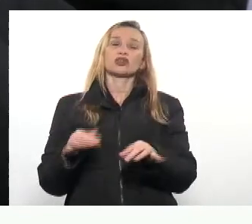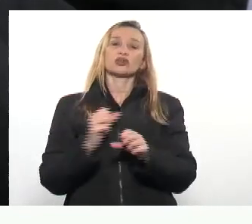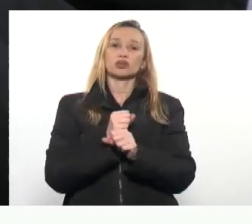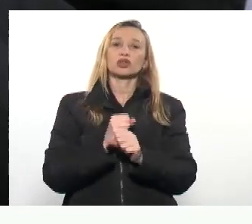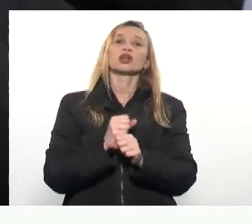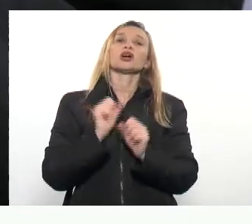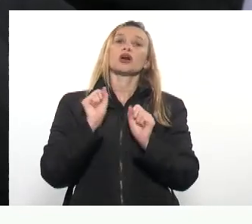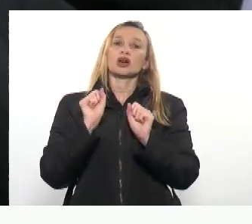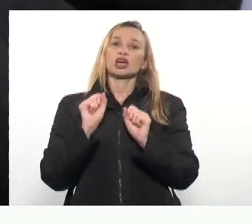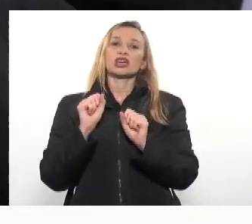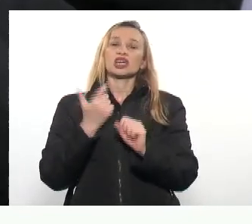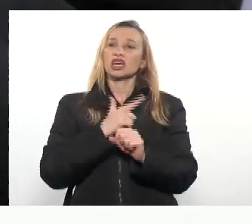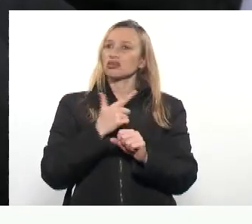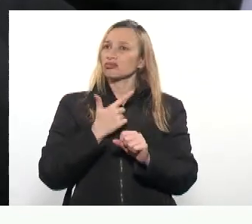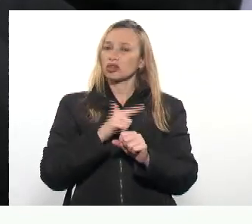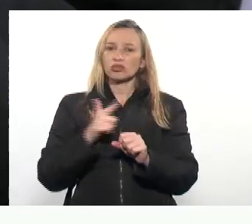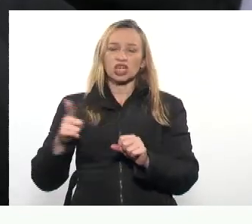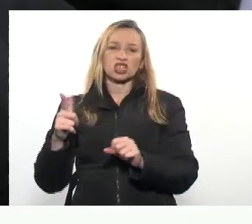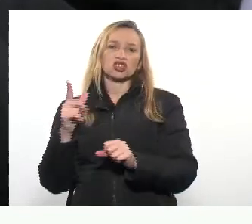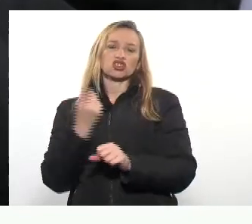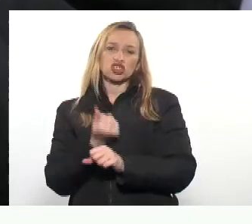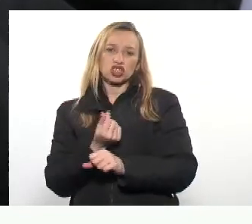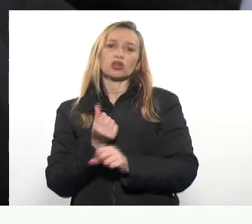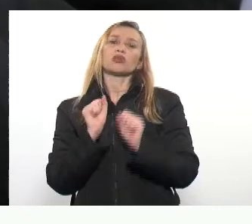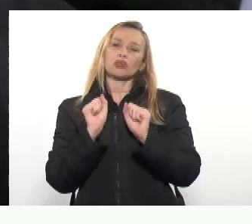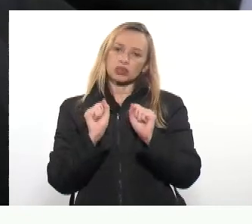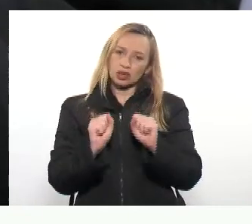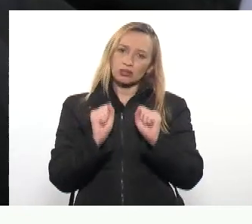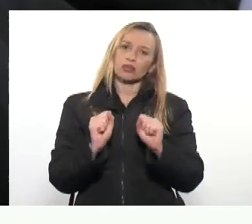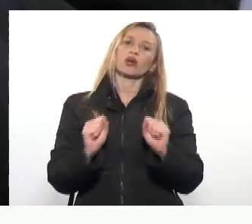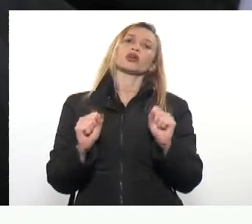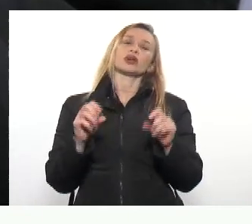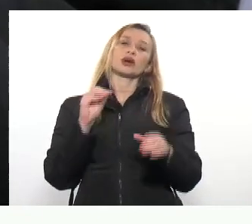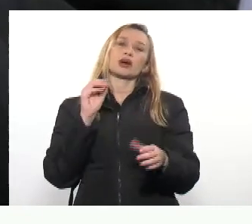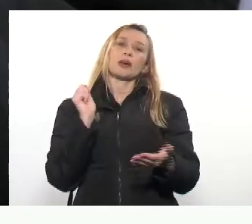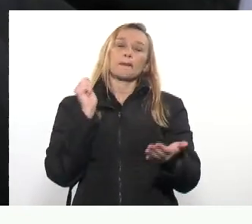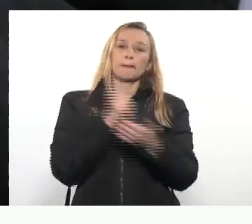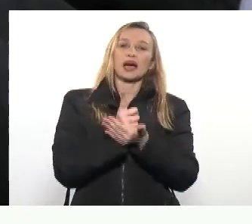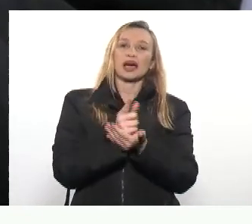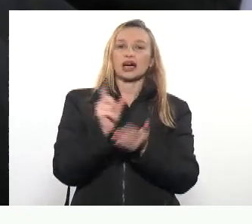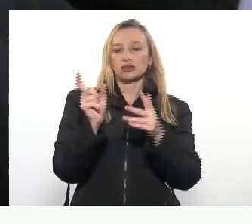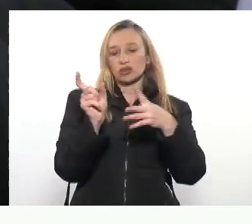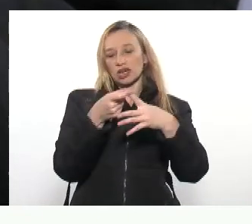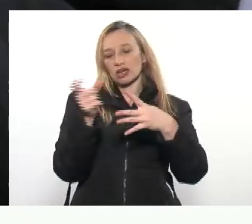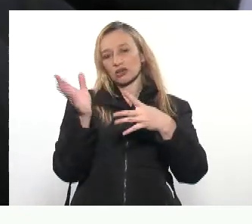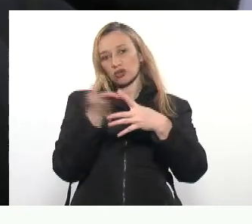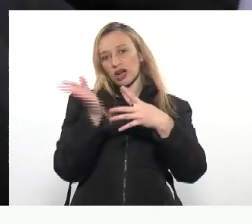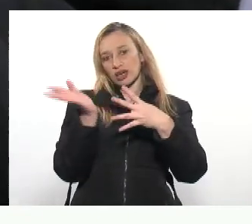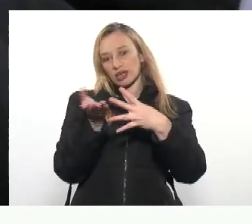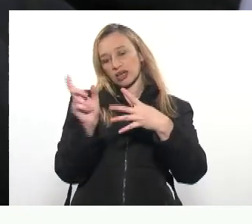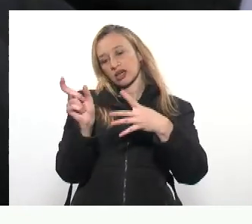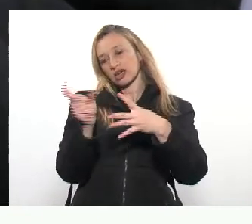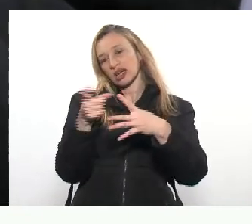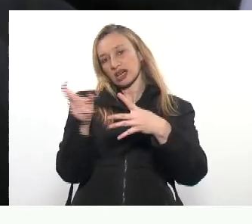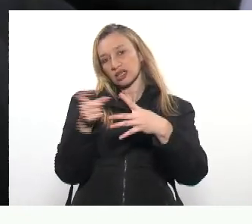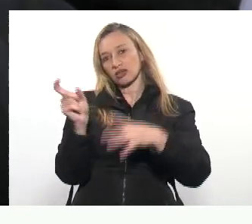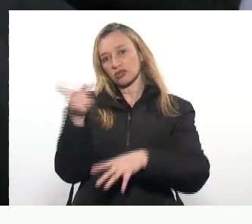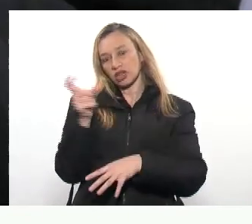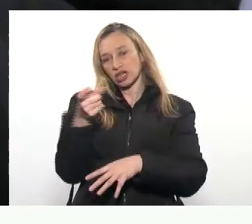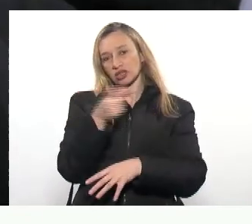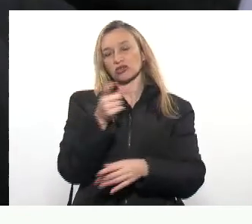poder pagar também no cartão de crédito, certo? Então, assim, mudança, por exemplo, de